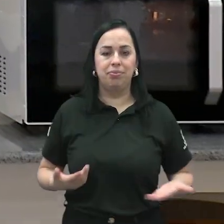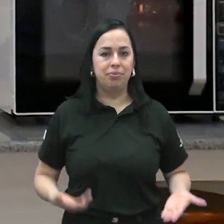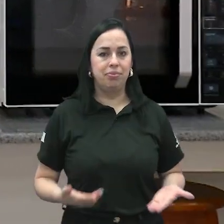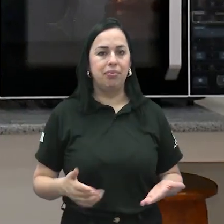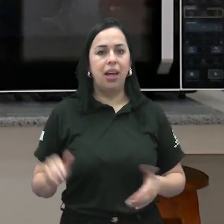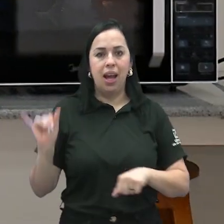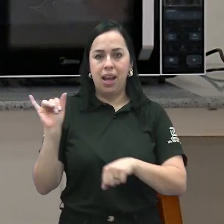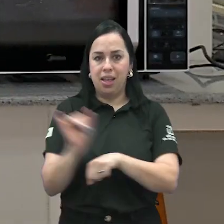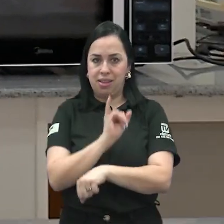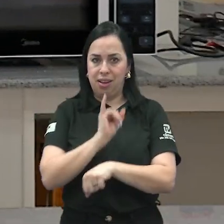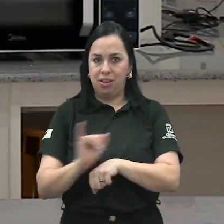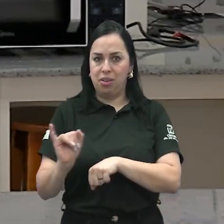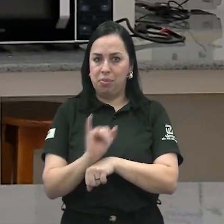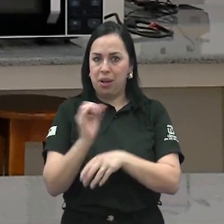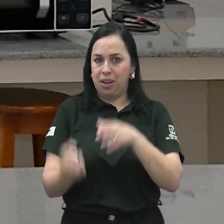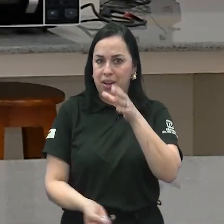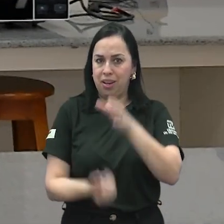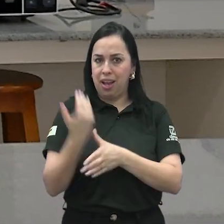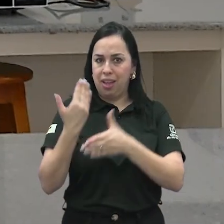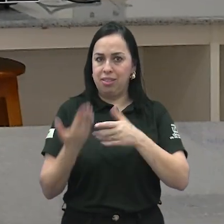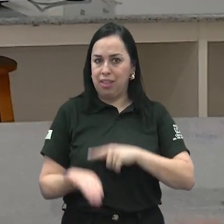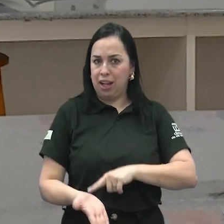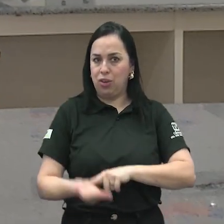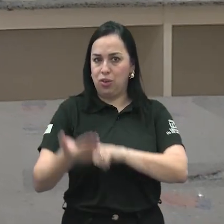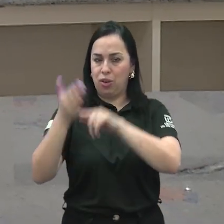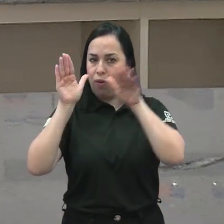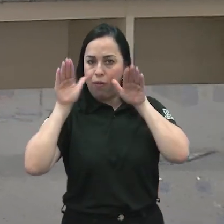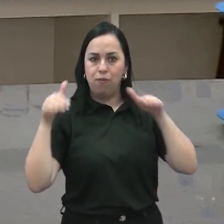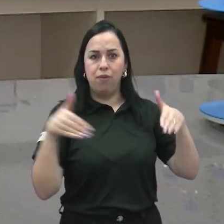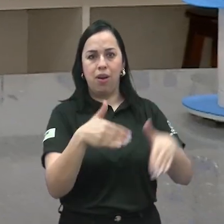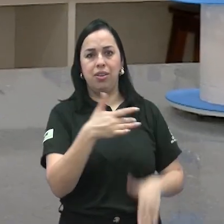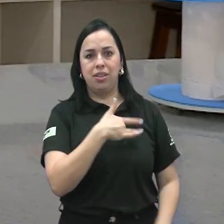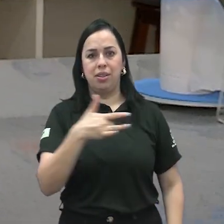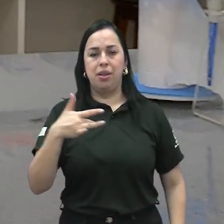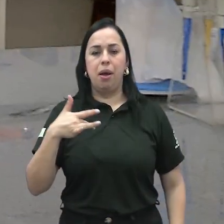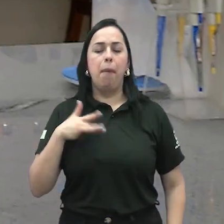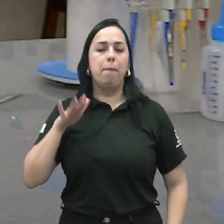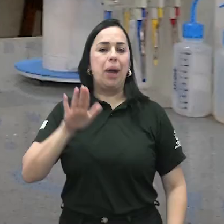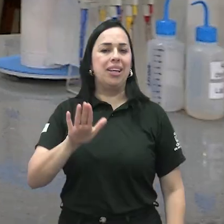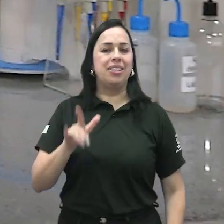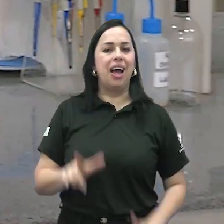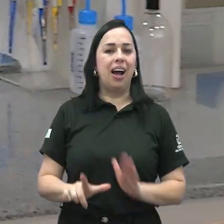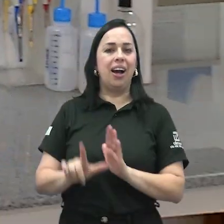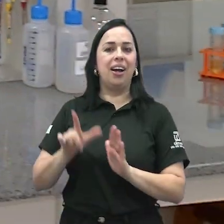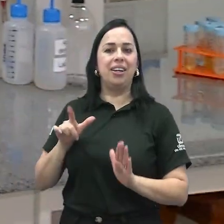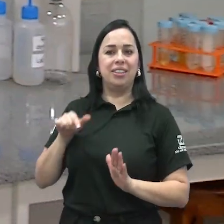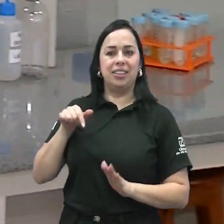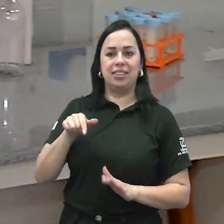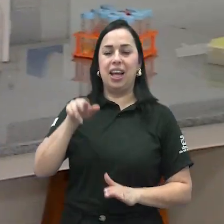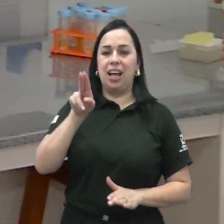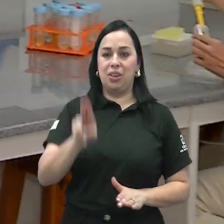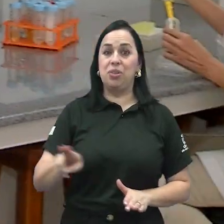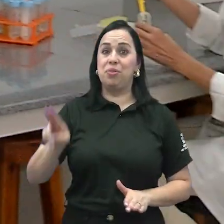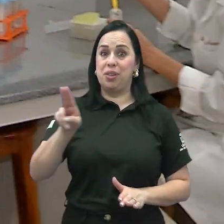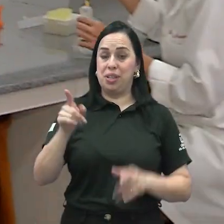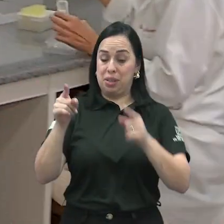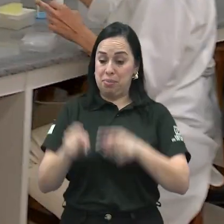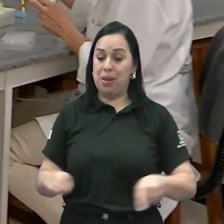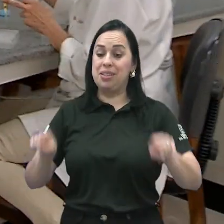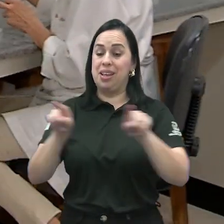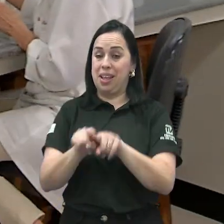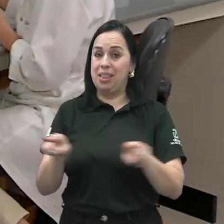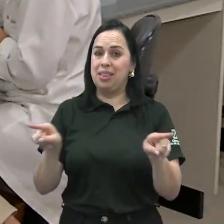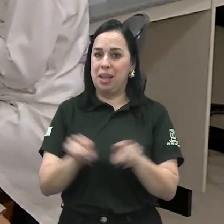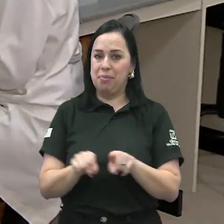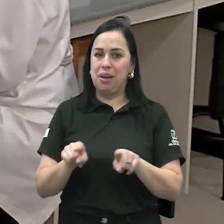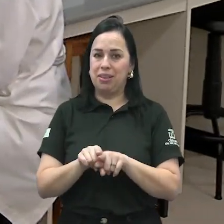para o desenvolvimento de novas tecnologias voltadas para a saúde passa antes por aqui, pelas universidades.